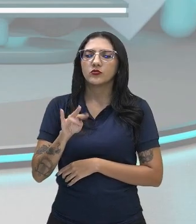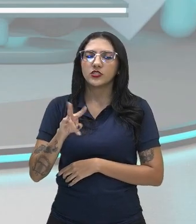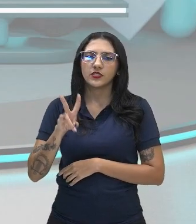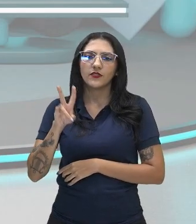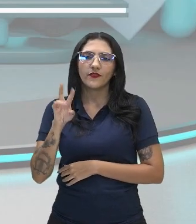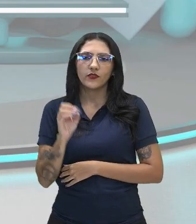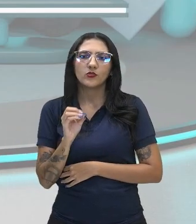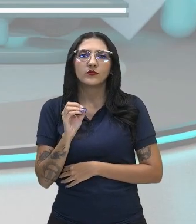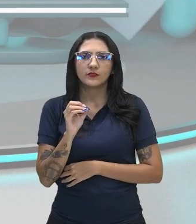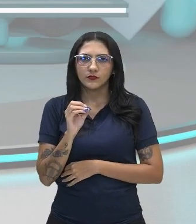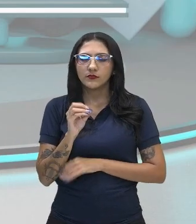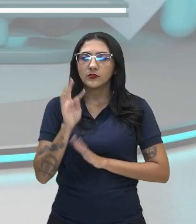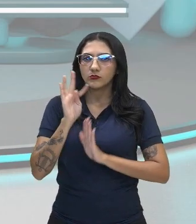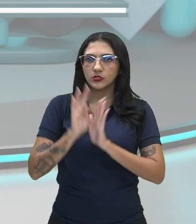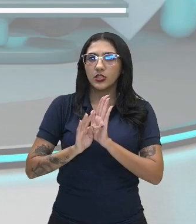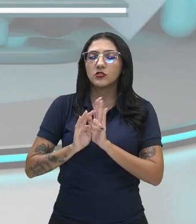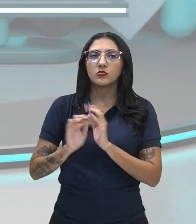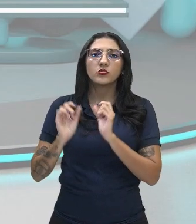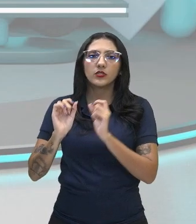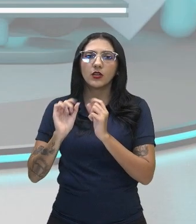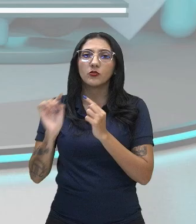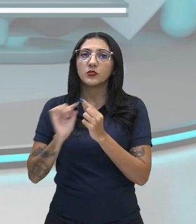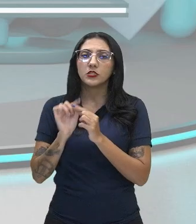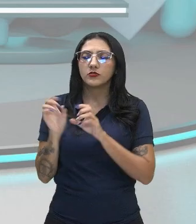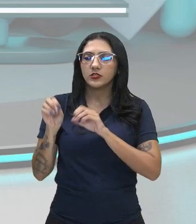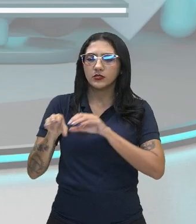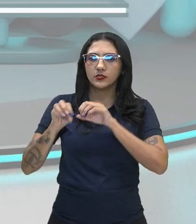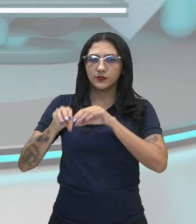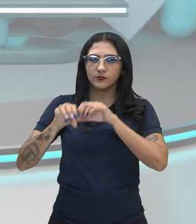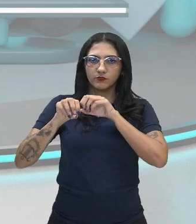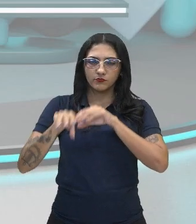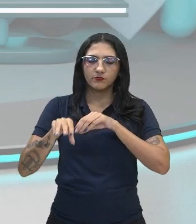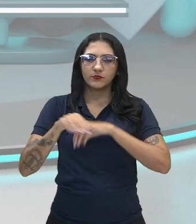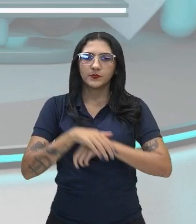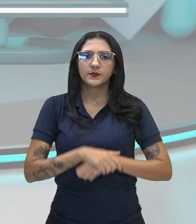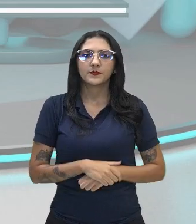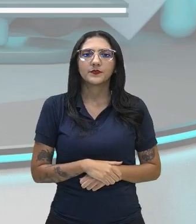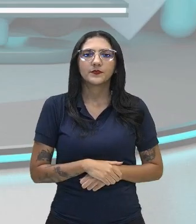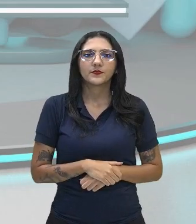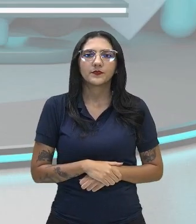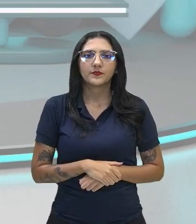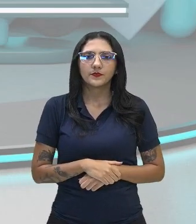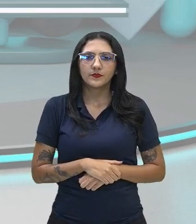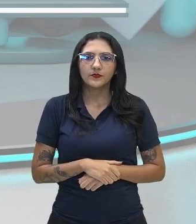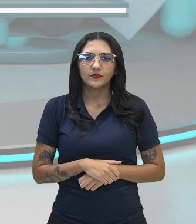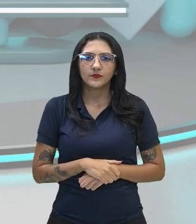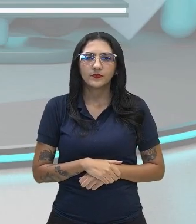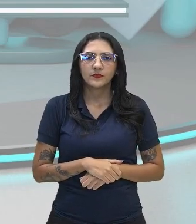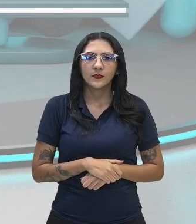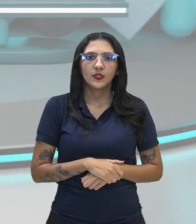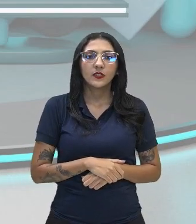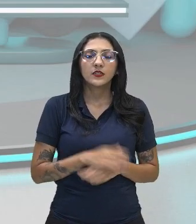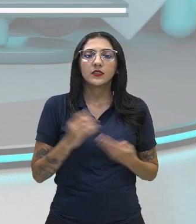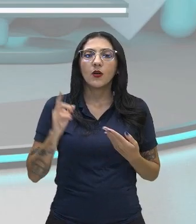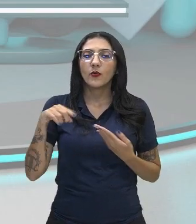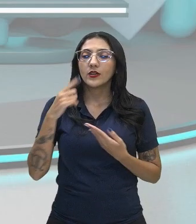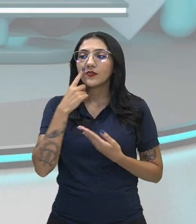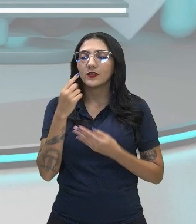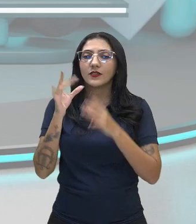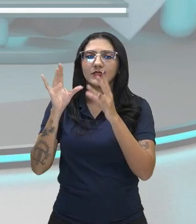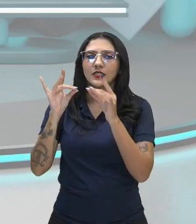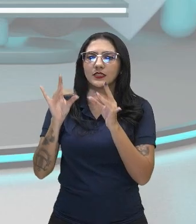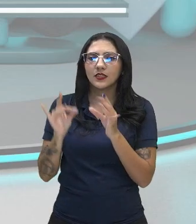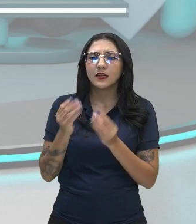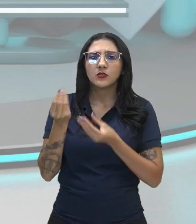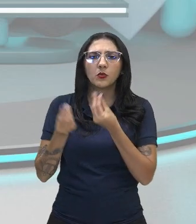um texto injuntivo ou instrutivo. Então, aqui está prescrevendo a maneira, o